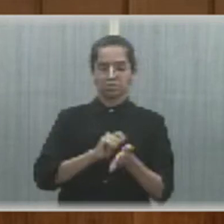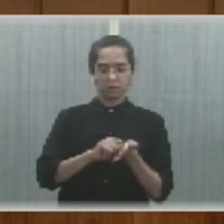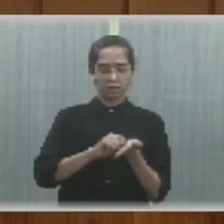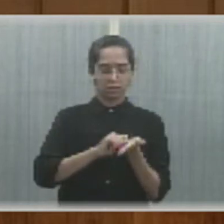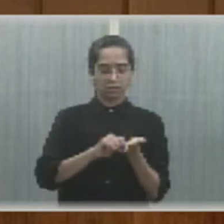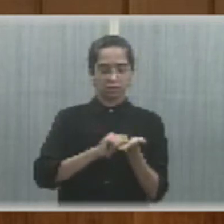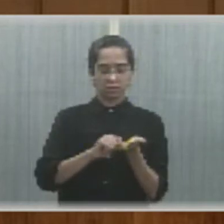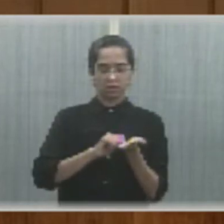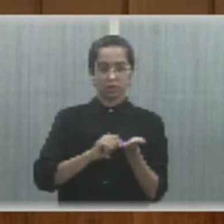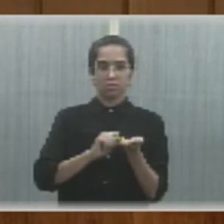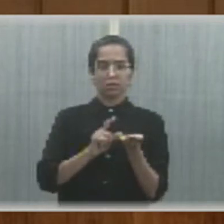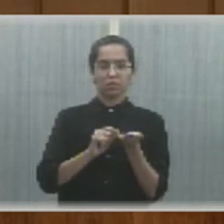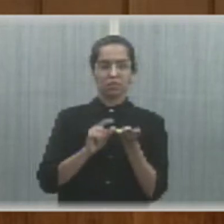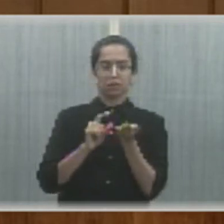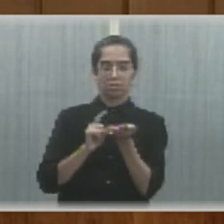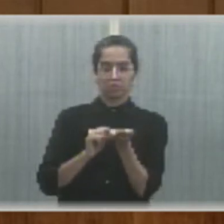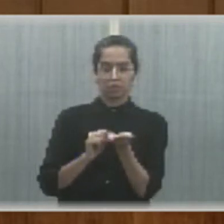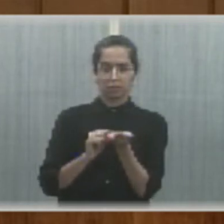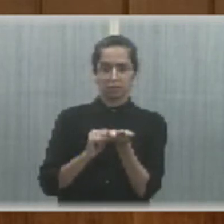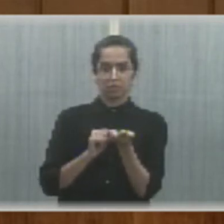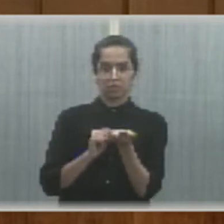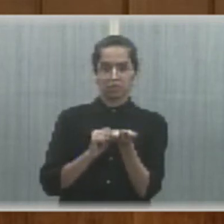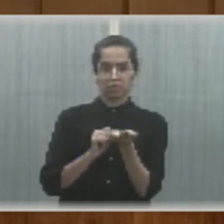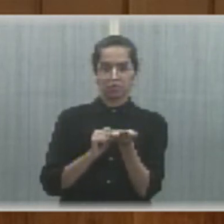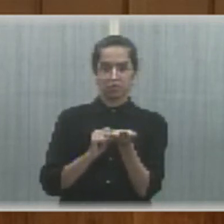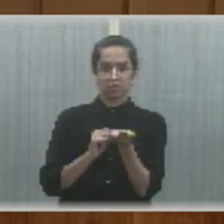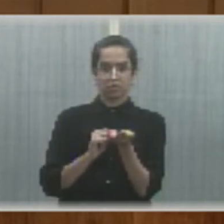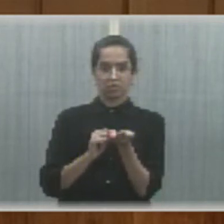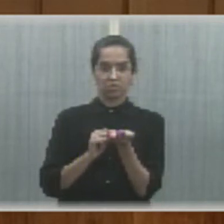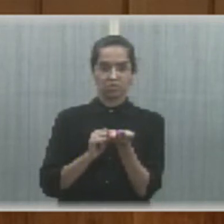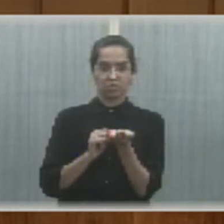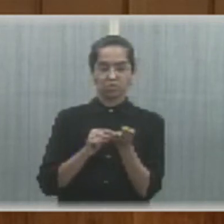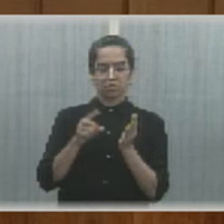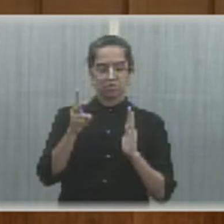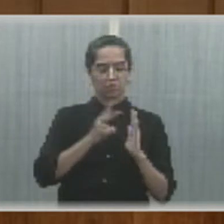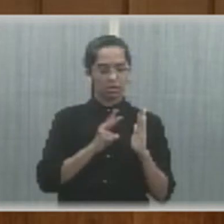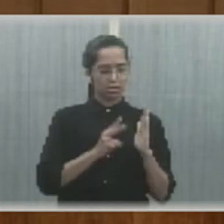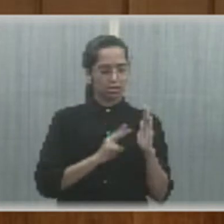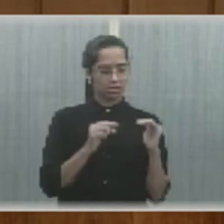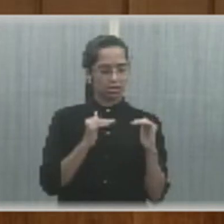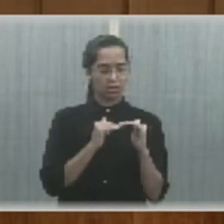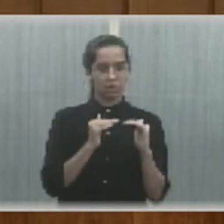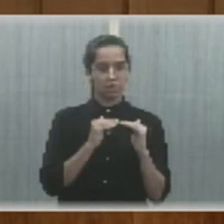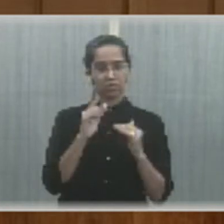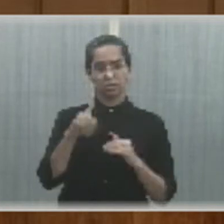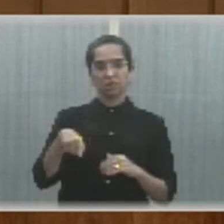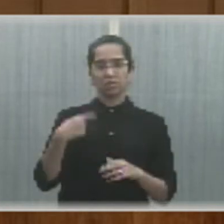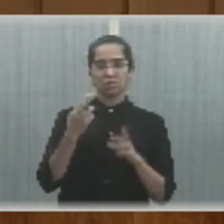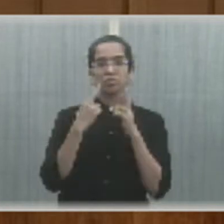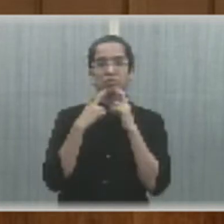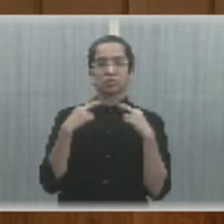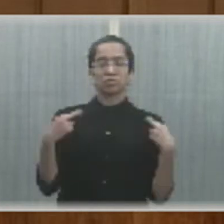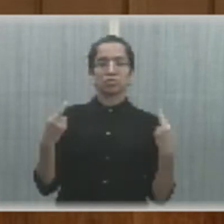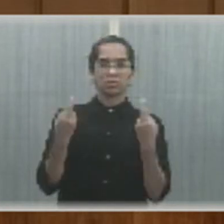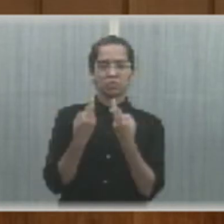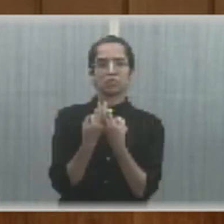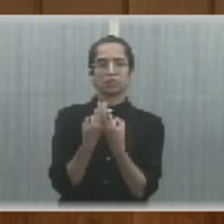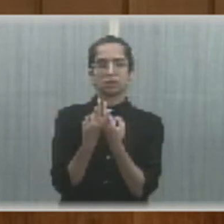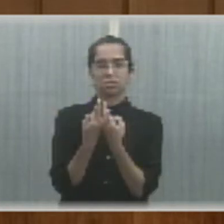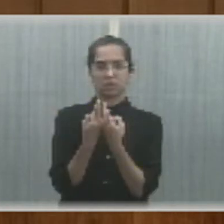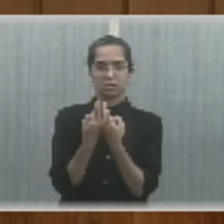para constar, foi redigida e digitada a presente ata pela coordenação de serviços de redação de